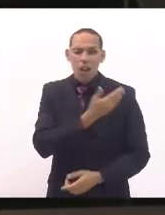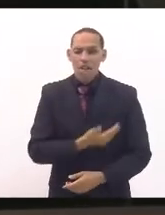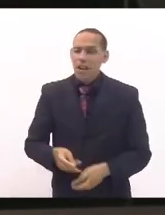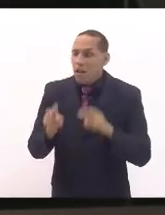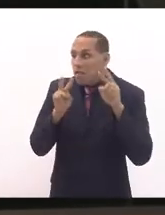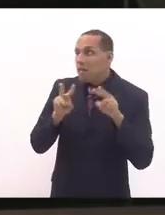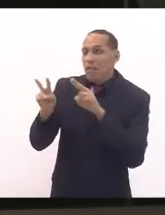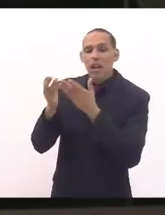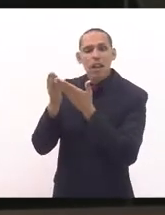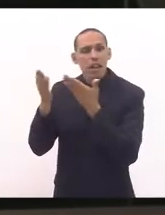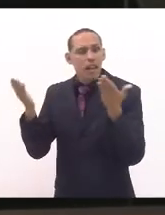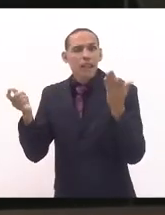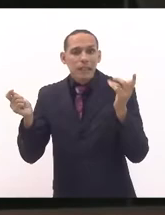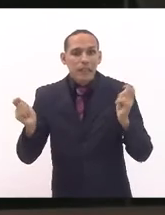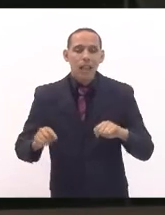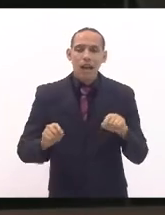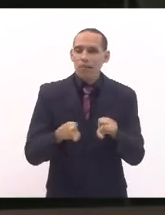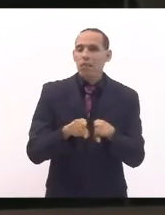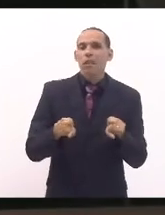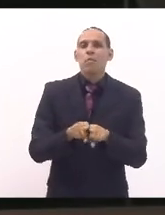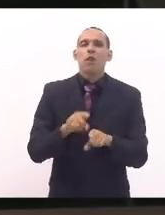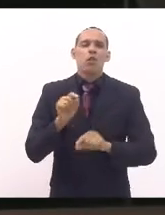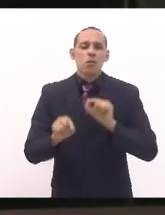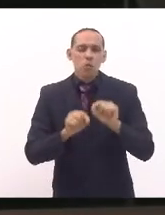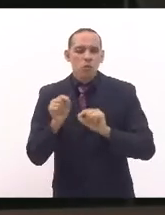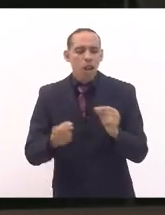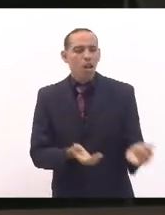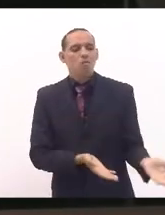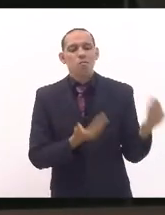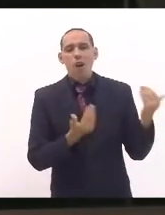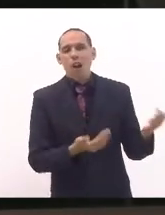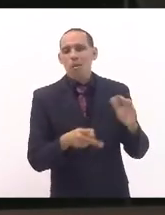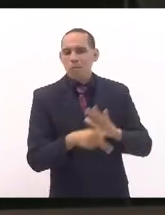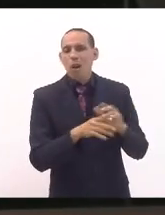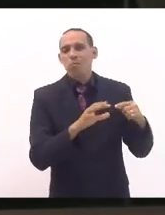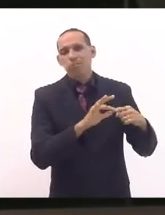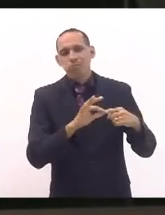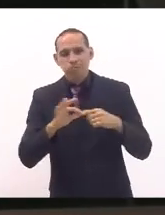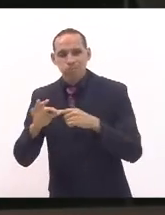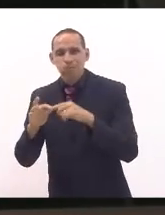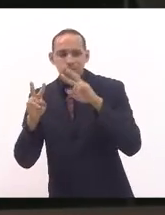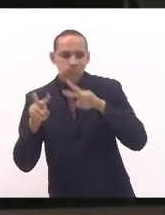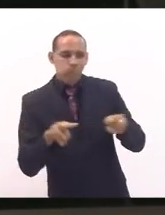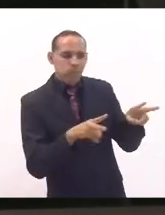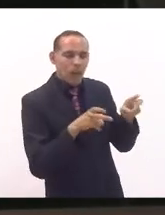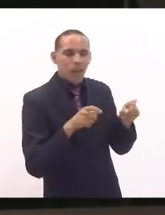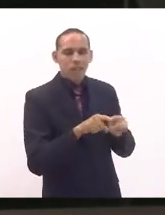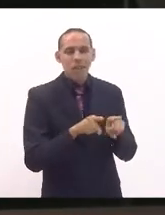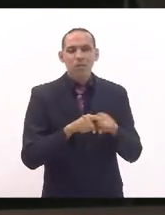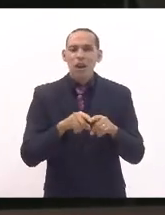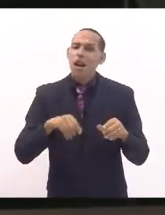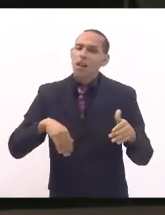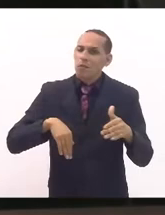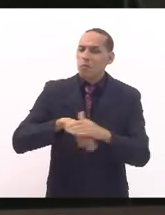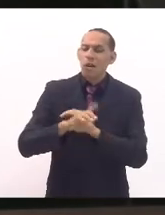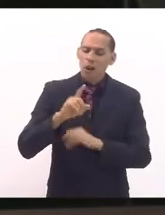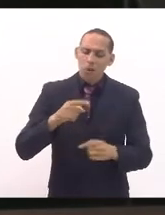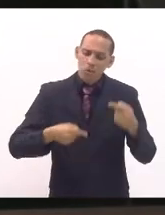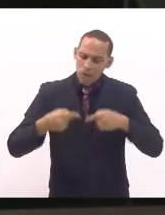uma possibilidade de também enxergar na nossa juventude da periferia. O futebol ele é político